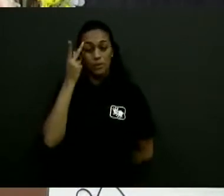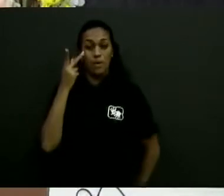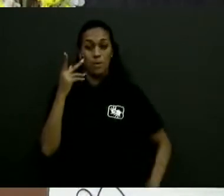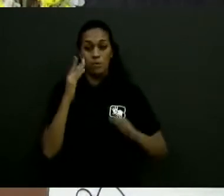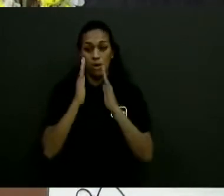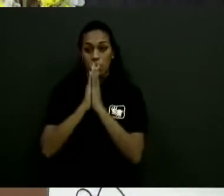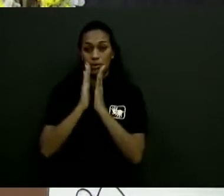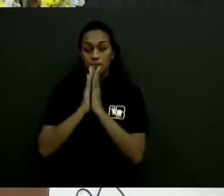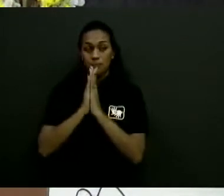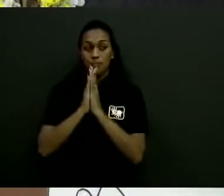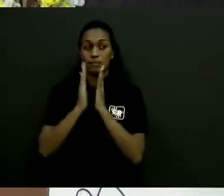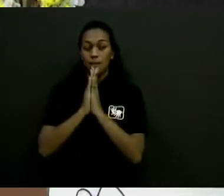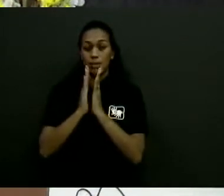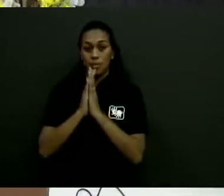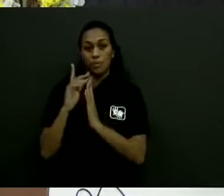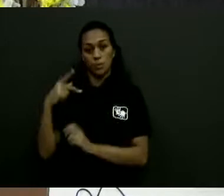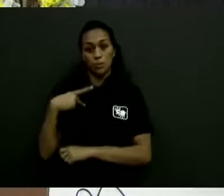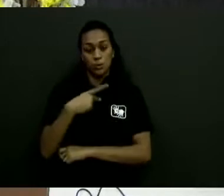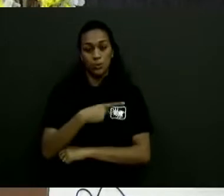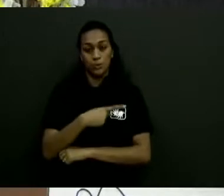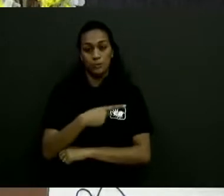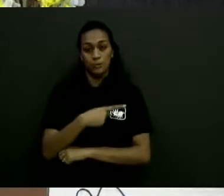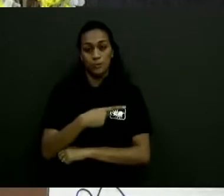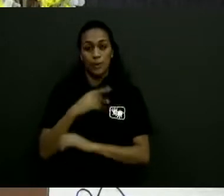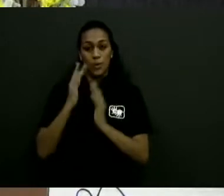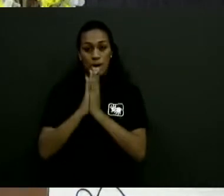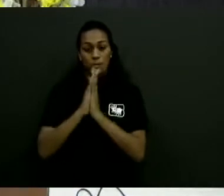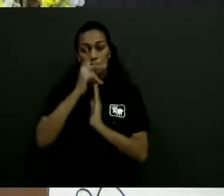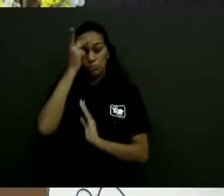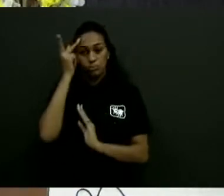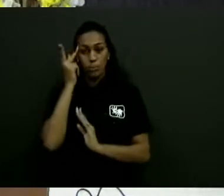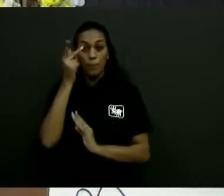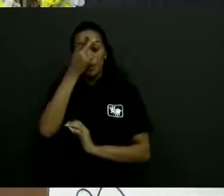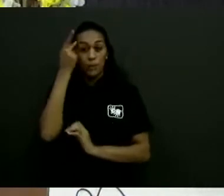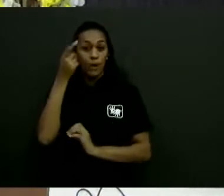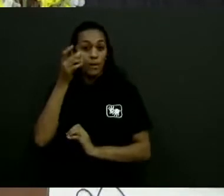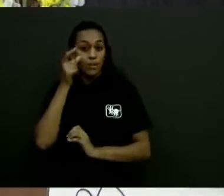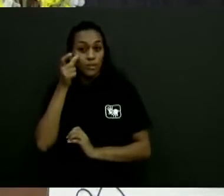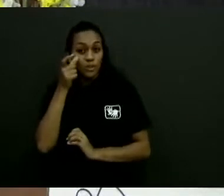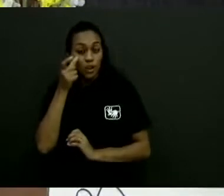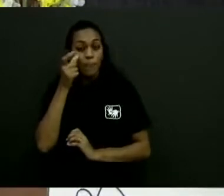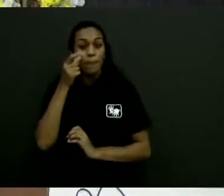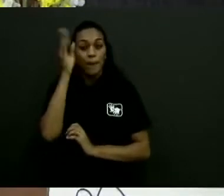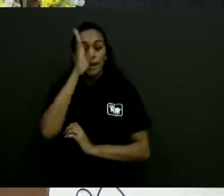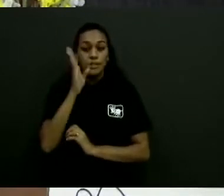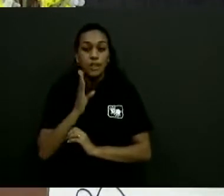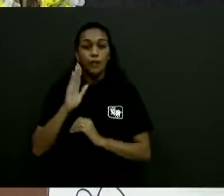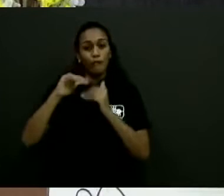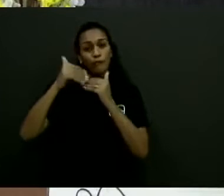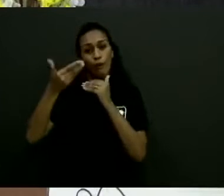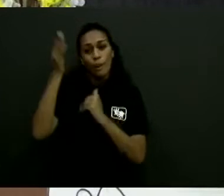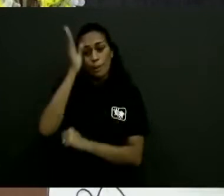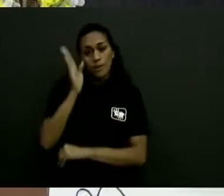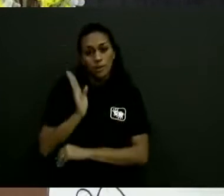oração? Eu vou fazer uma oração por essas pessoas aí, tem muita gente nos assistindo no Brasil e fora do Brasil, então queria que